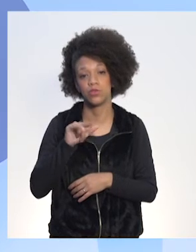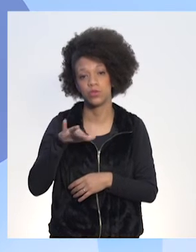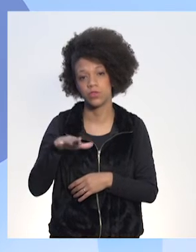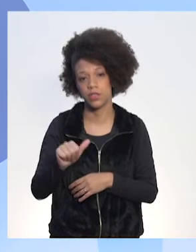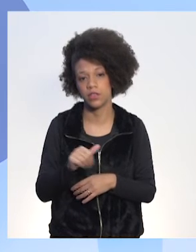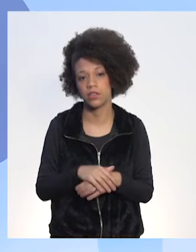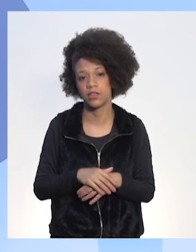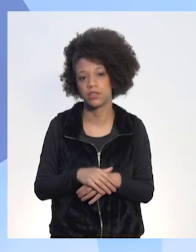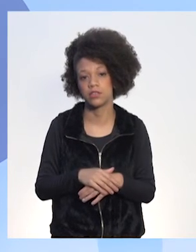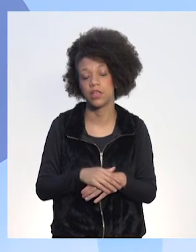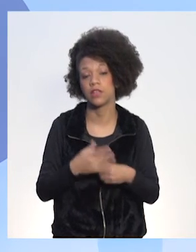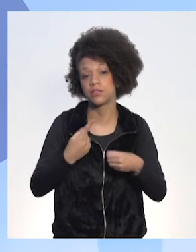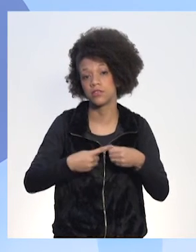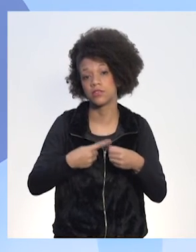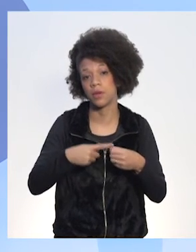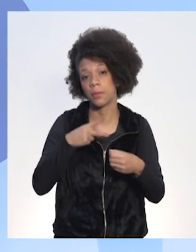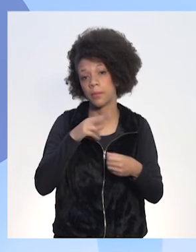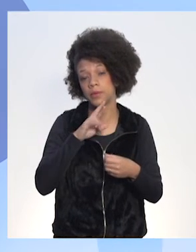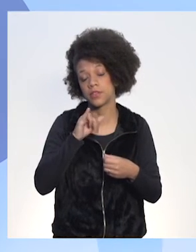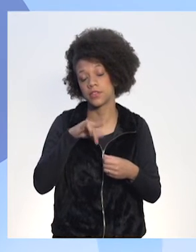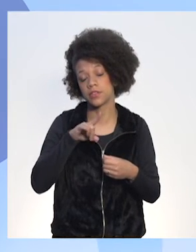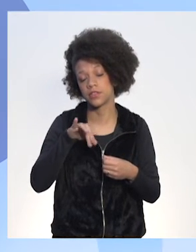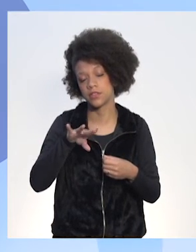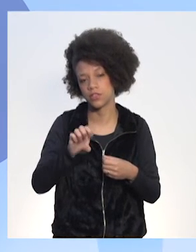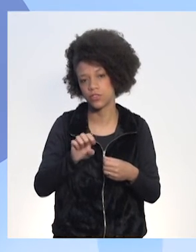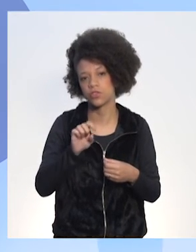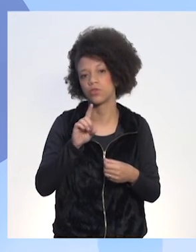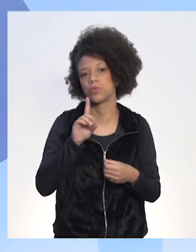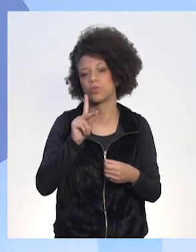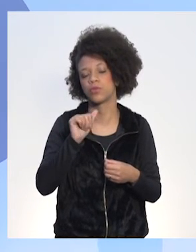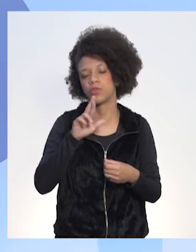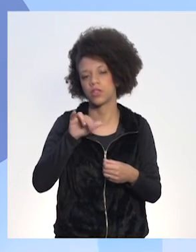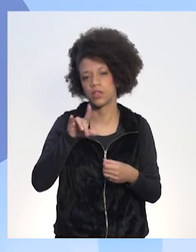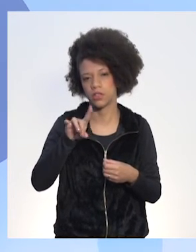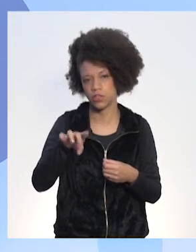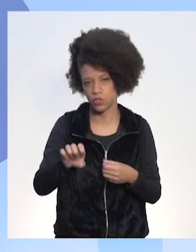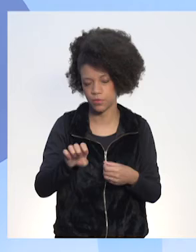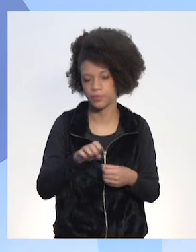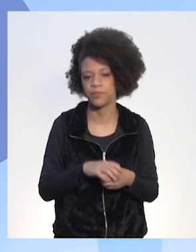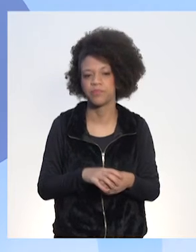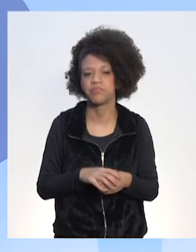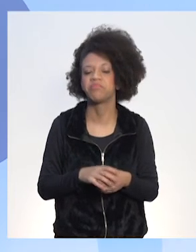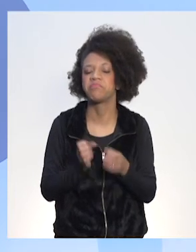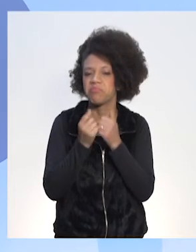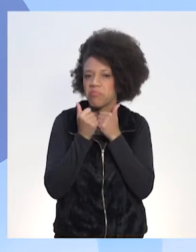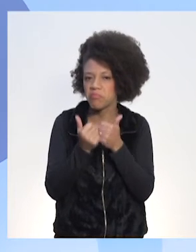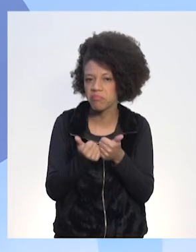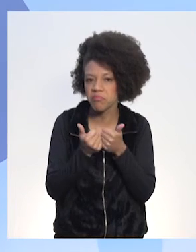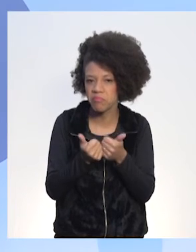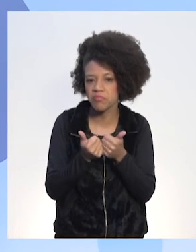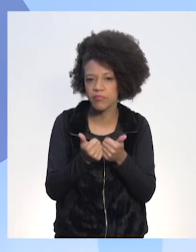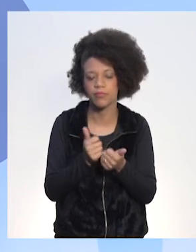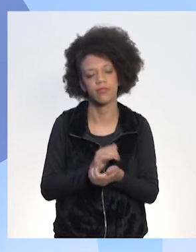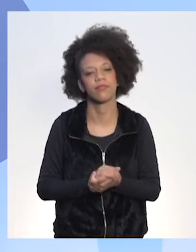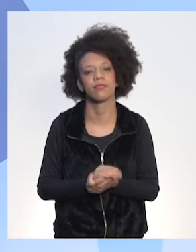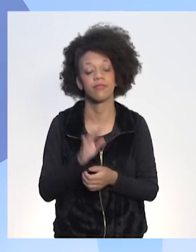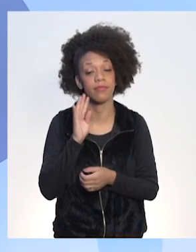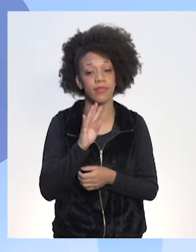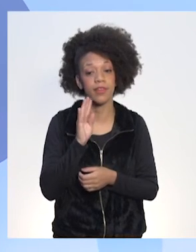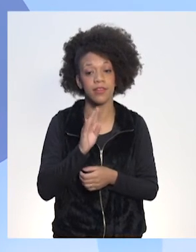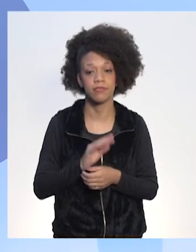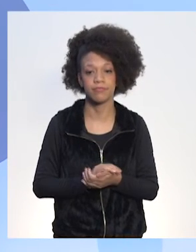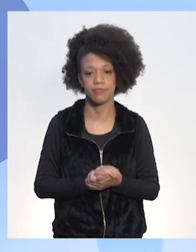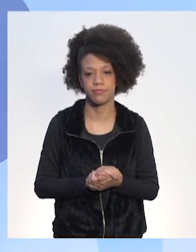lá de Presidente Prudente. Pessoal participando bem, Araçatuba, Presidente Prudente. Muito bom, muito legal, tá?